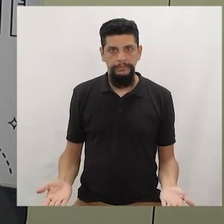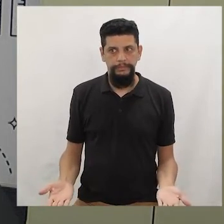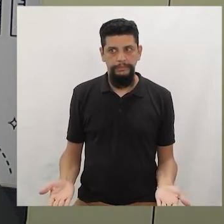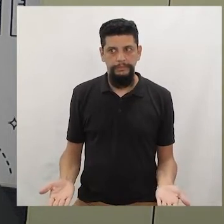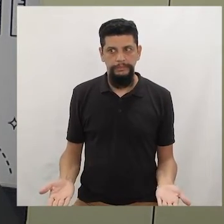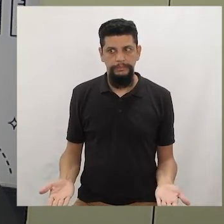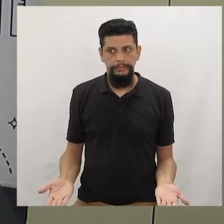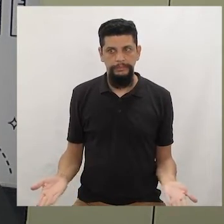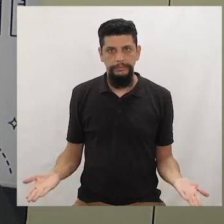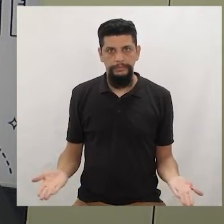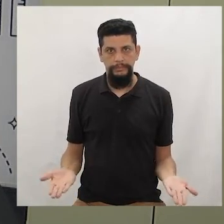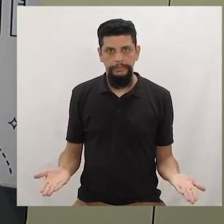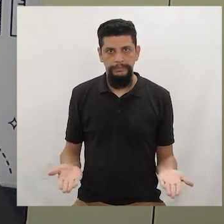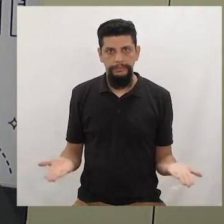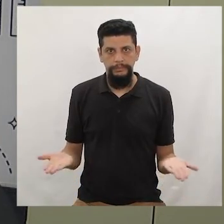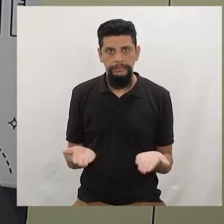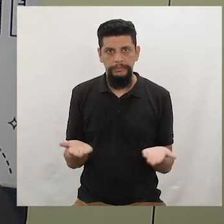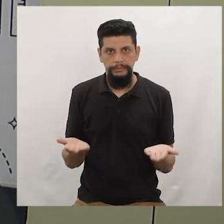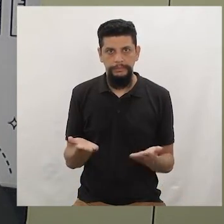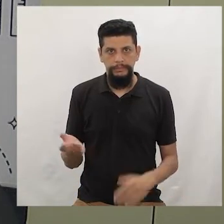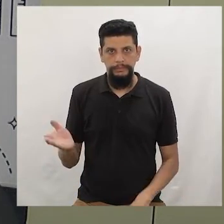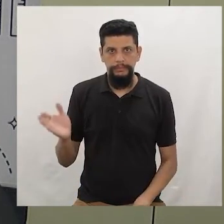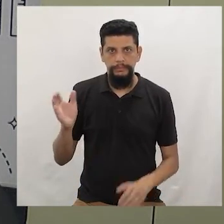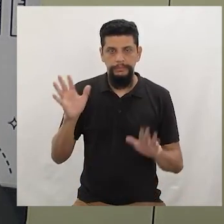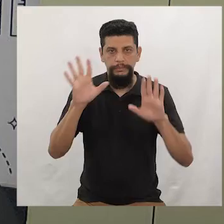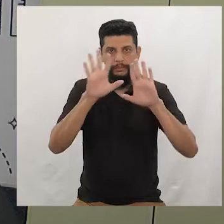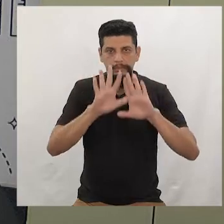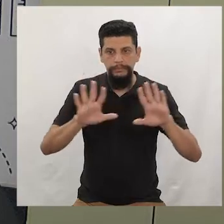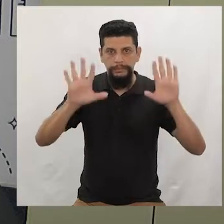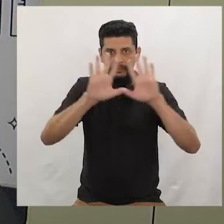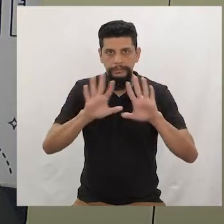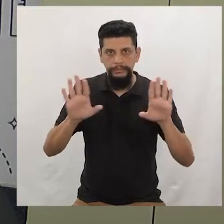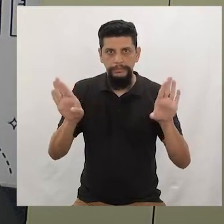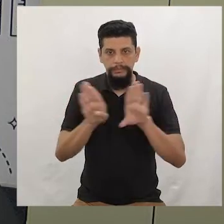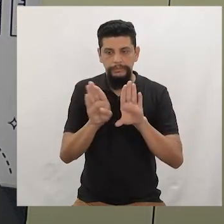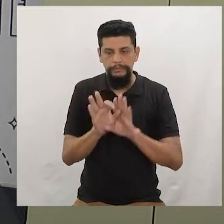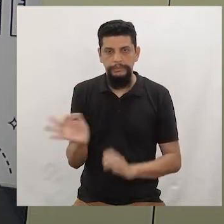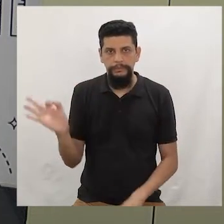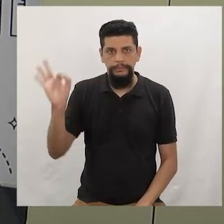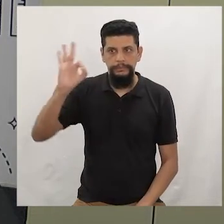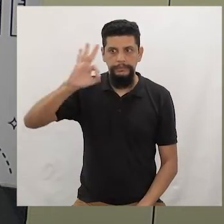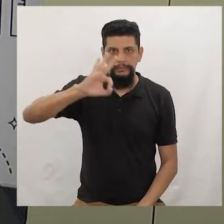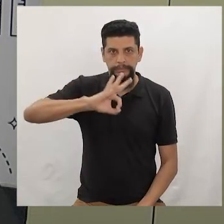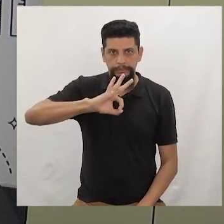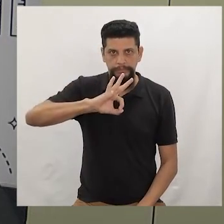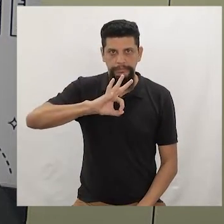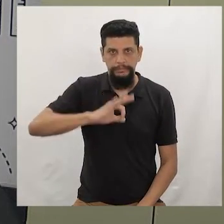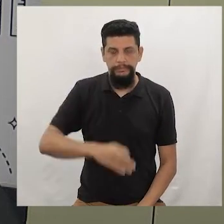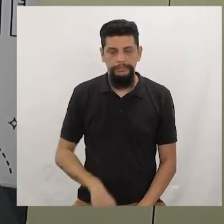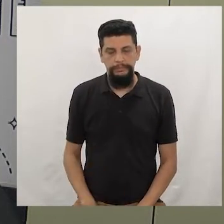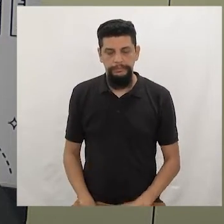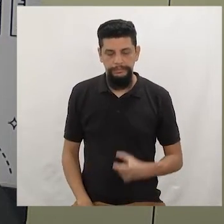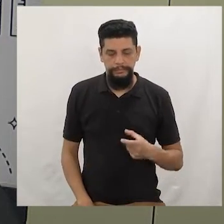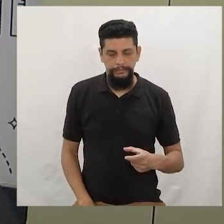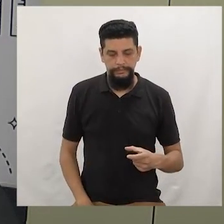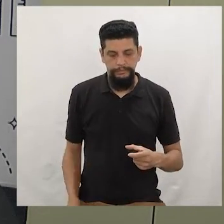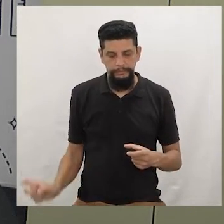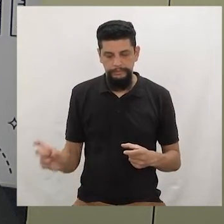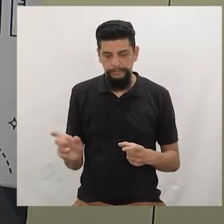com nuvens. Olha, agora é uma sol lua. Com nuvem. Então, eu vou colocar aqui, ó, o